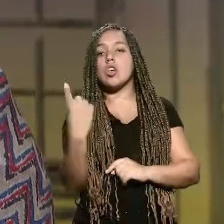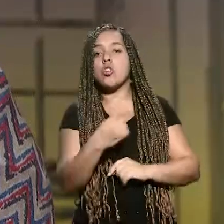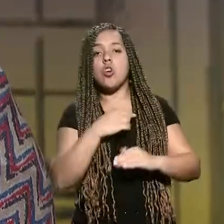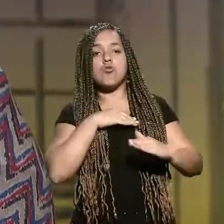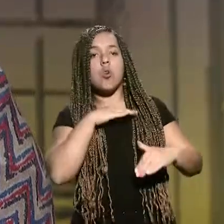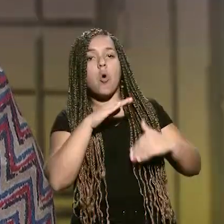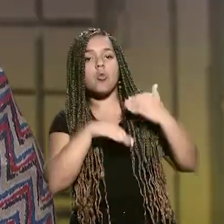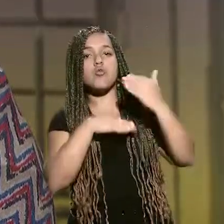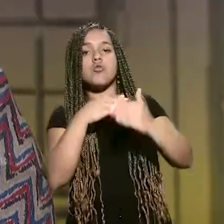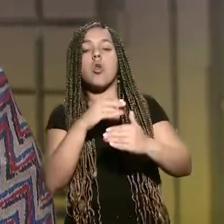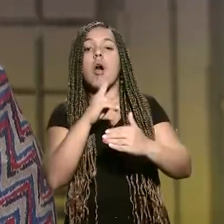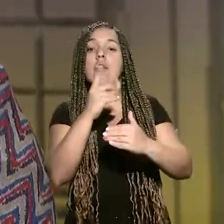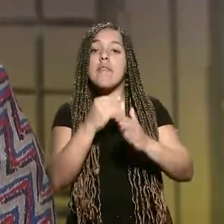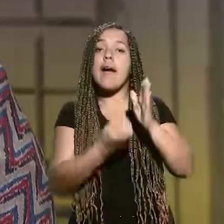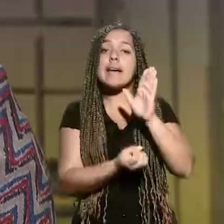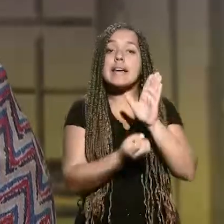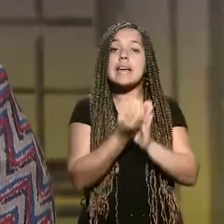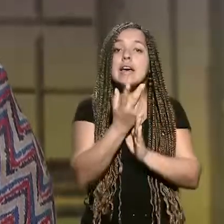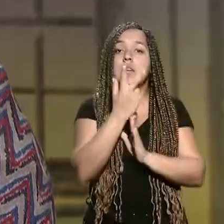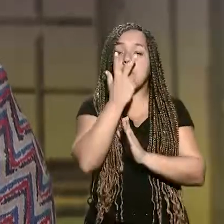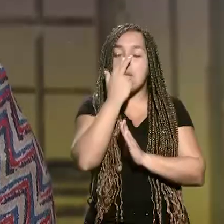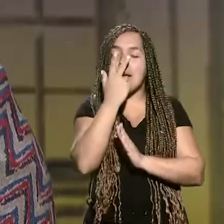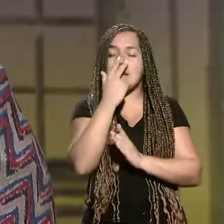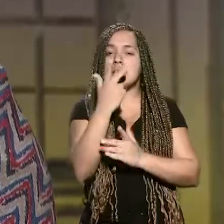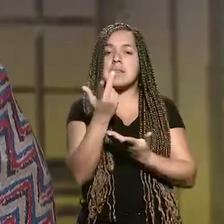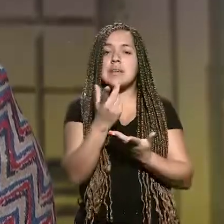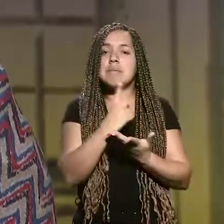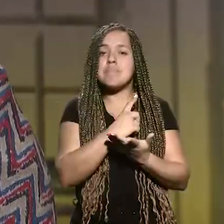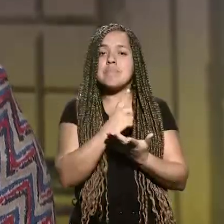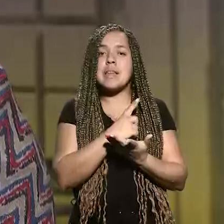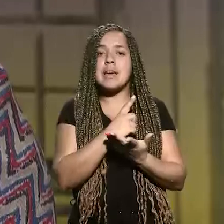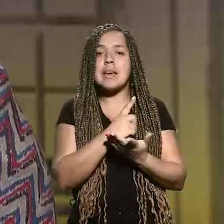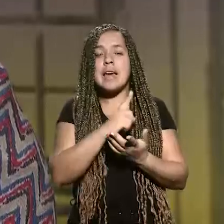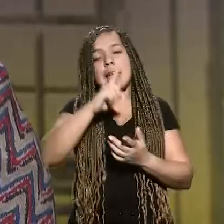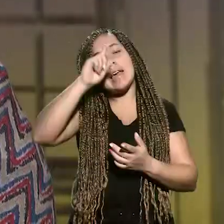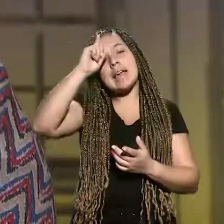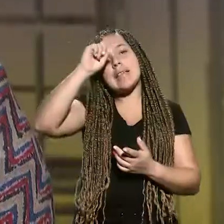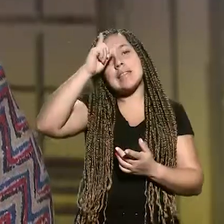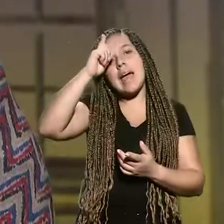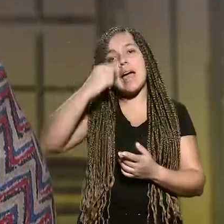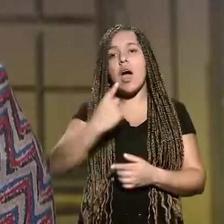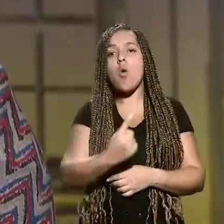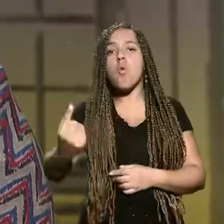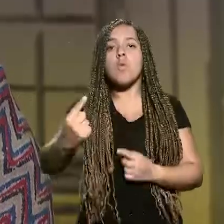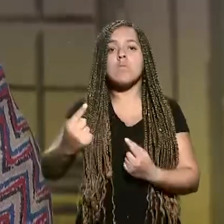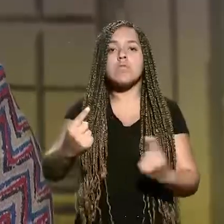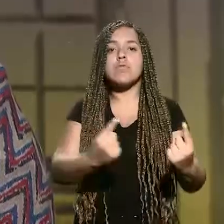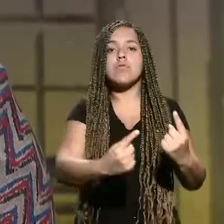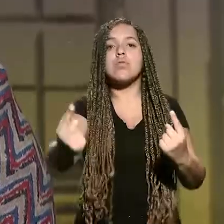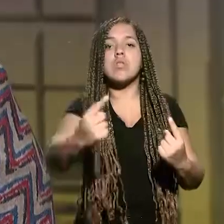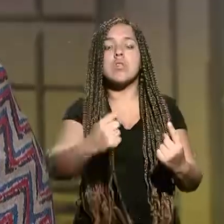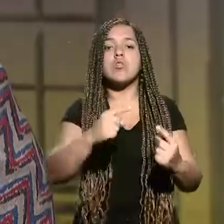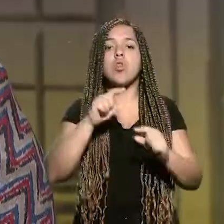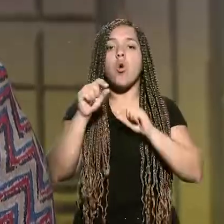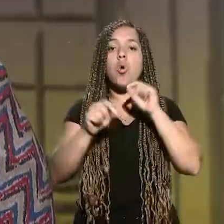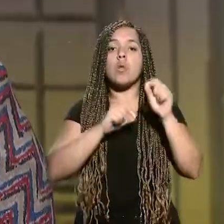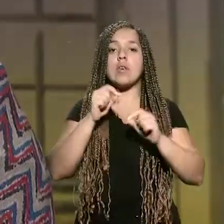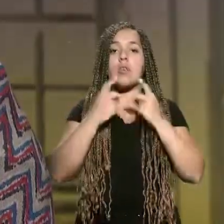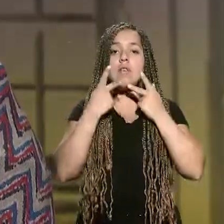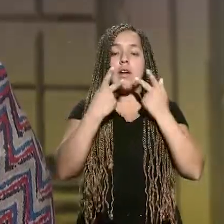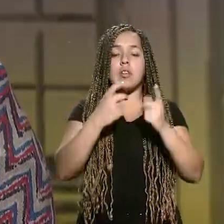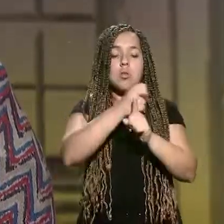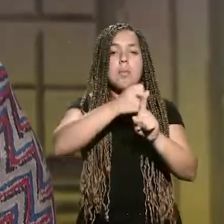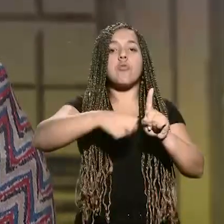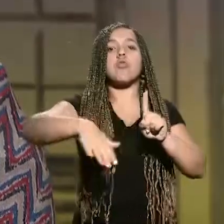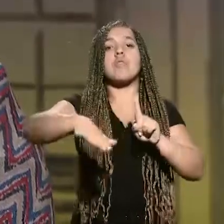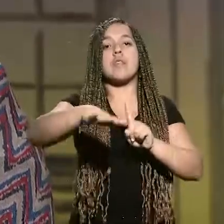sociedade que a gente constrói e que vai criando excepcionalidades, sabe? Vai criando a ideia de exceção. E aí eu